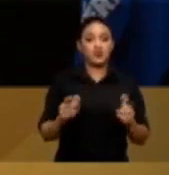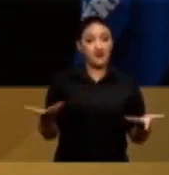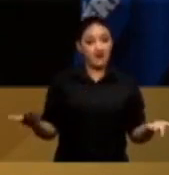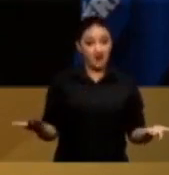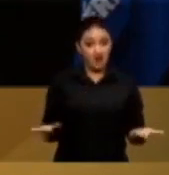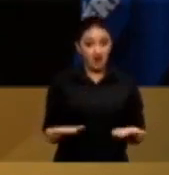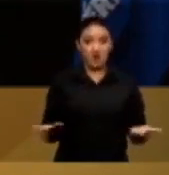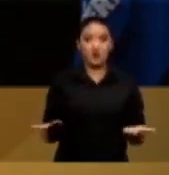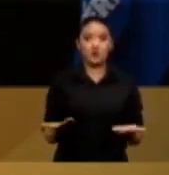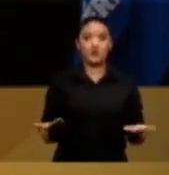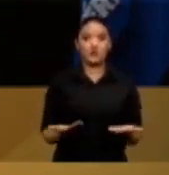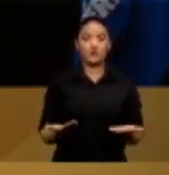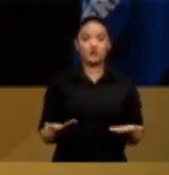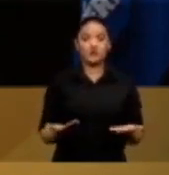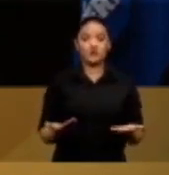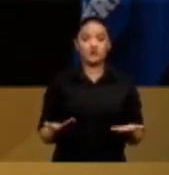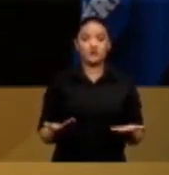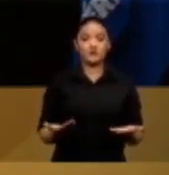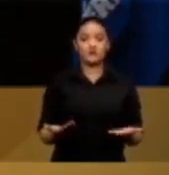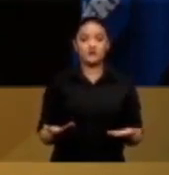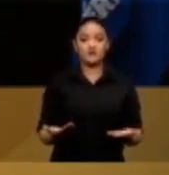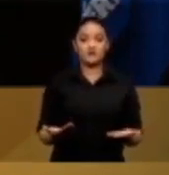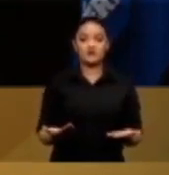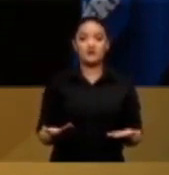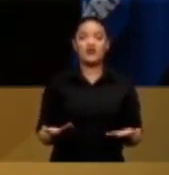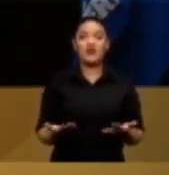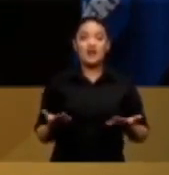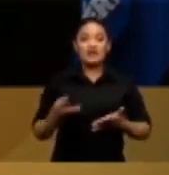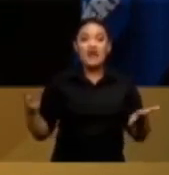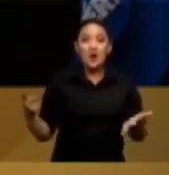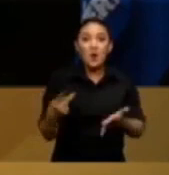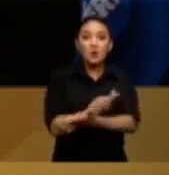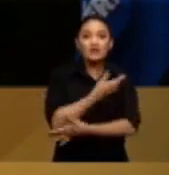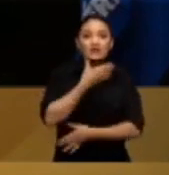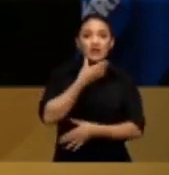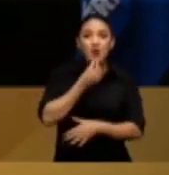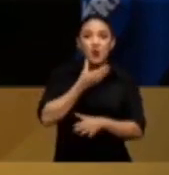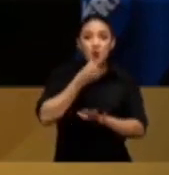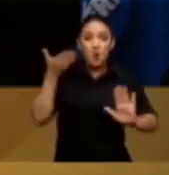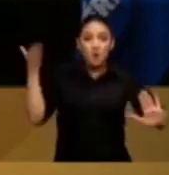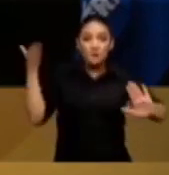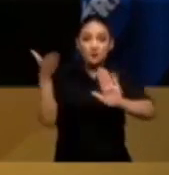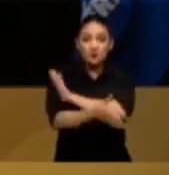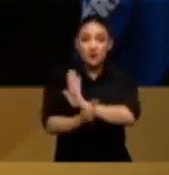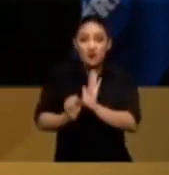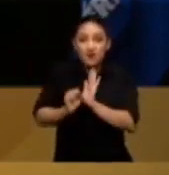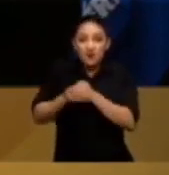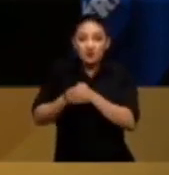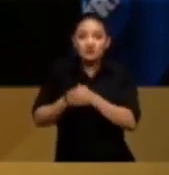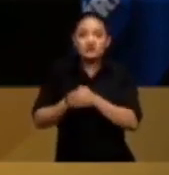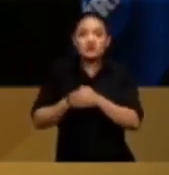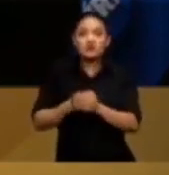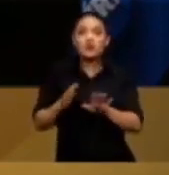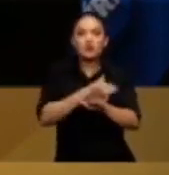Agora, senhoras ministras e senhores ministros, com a recente fuga de André do Rep, todos esses elementos